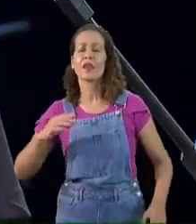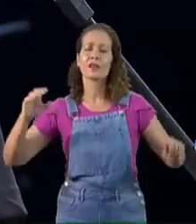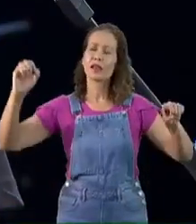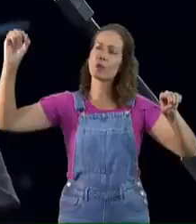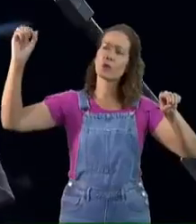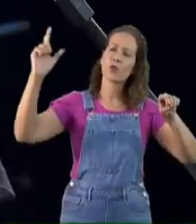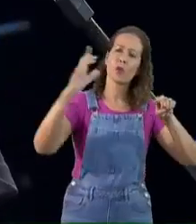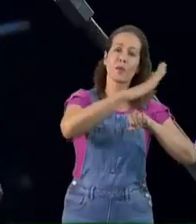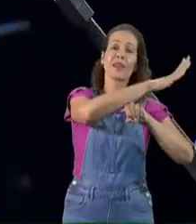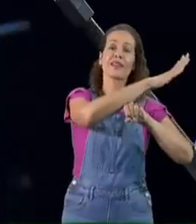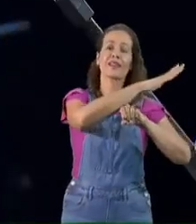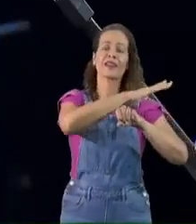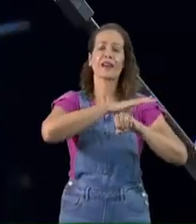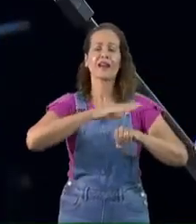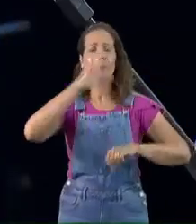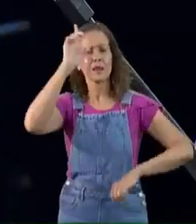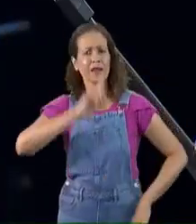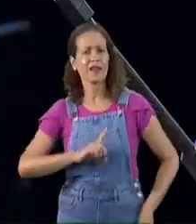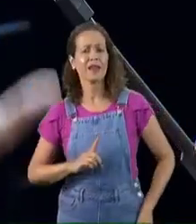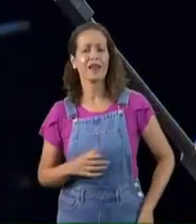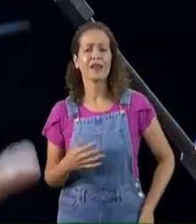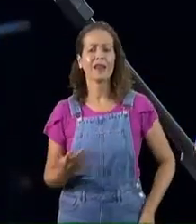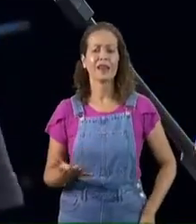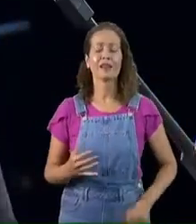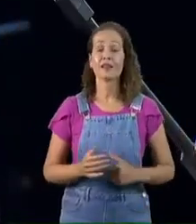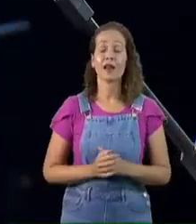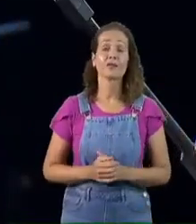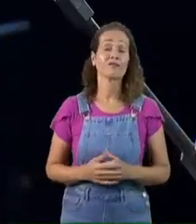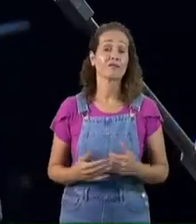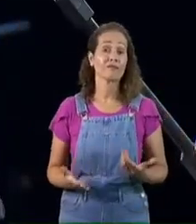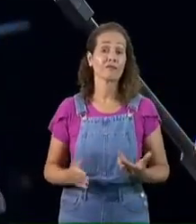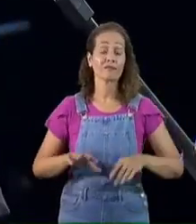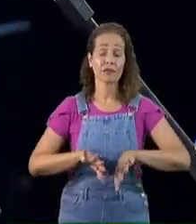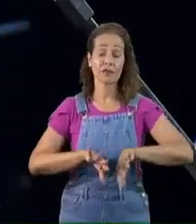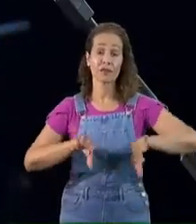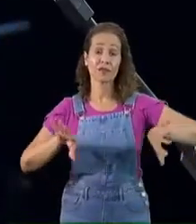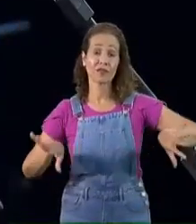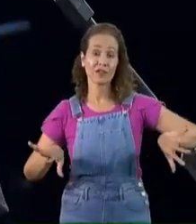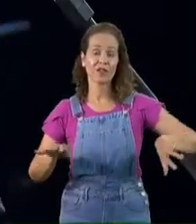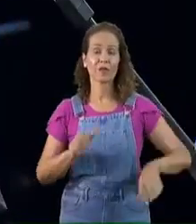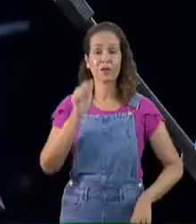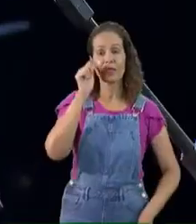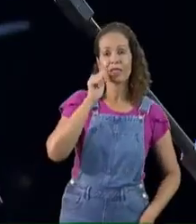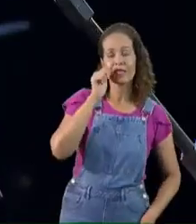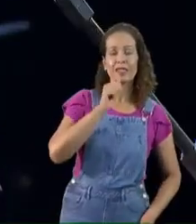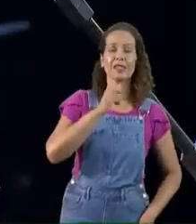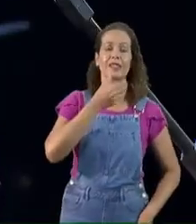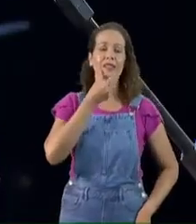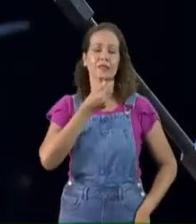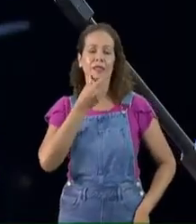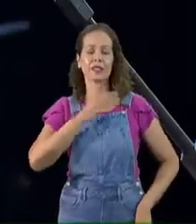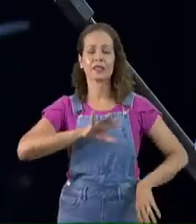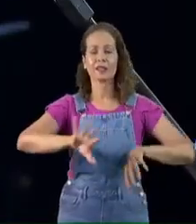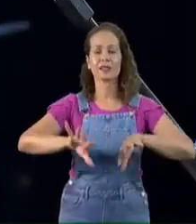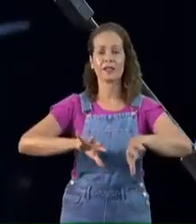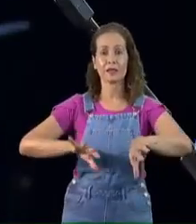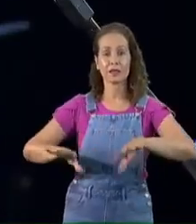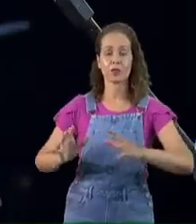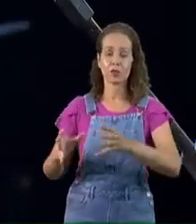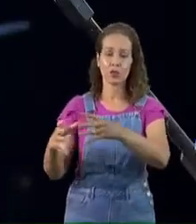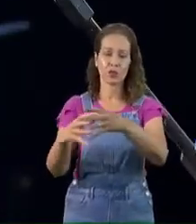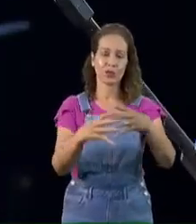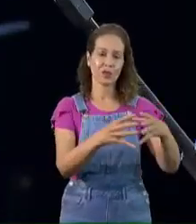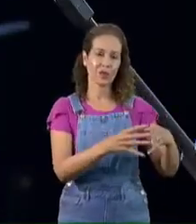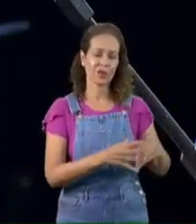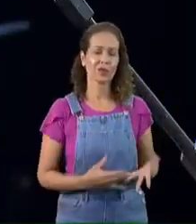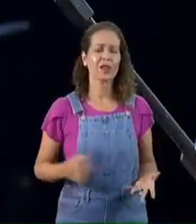furacões azuis. A Ai, gente foi. dividiu tanto os tios quanto os meninos em 3 equipes. E foi Muito, muito. E qual muito foi bom. que ganhou? Qual foi a vencedora? A gente tá para